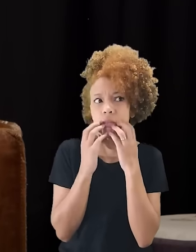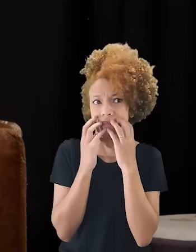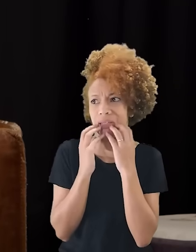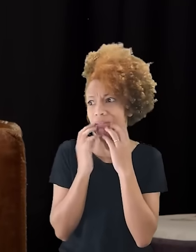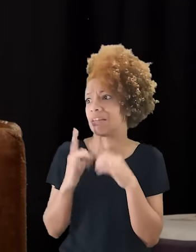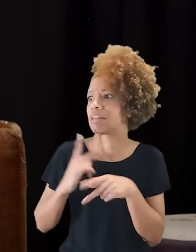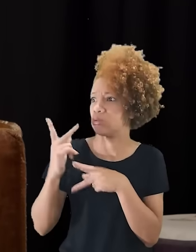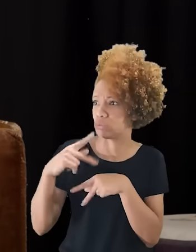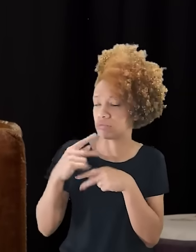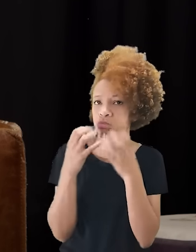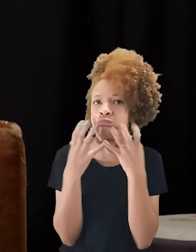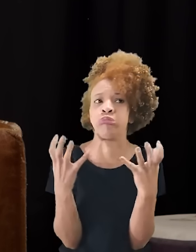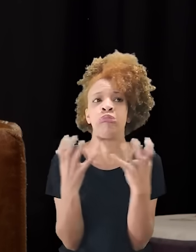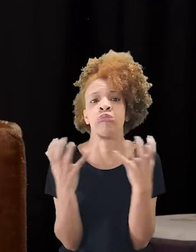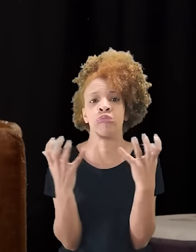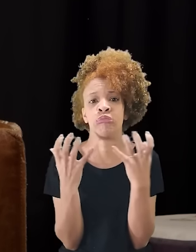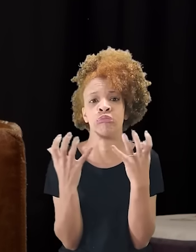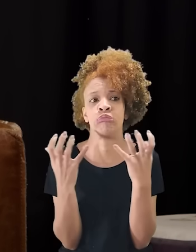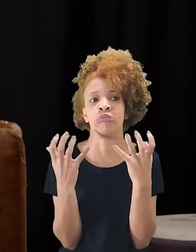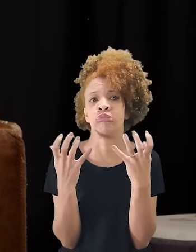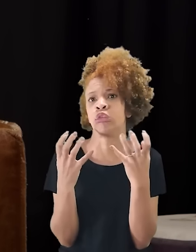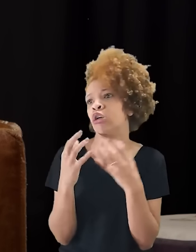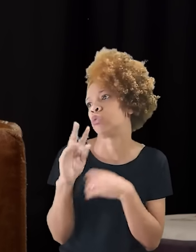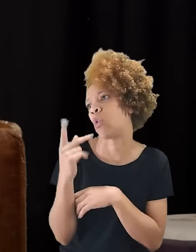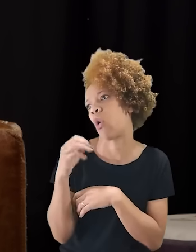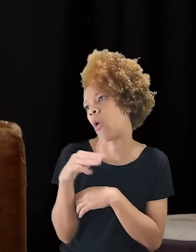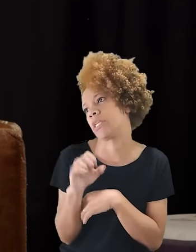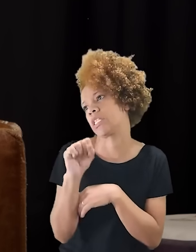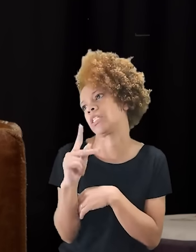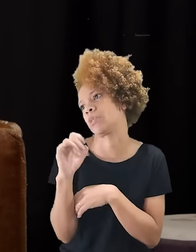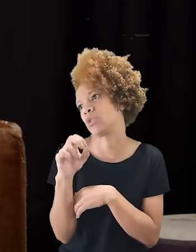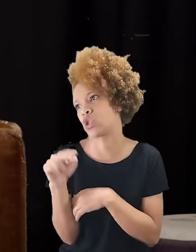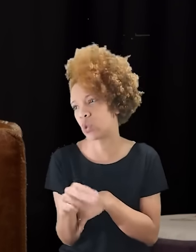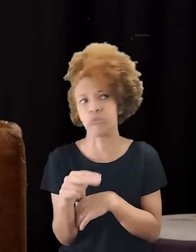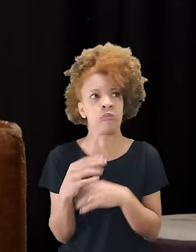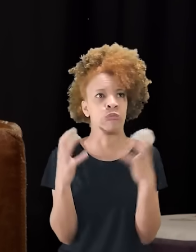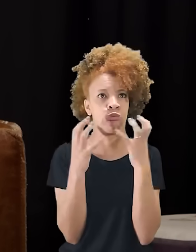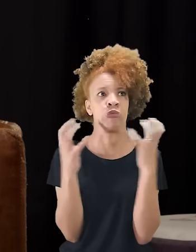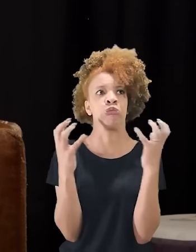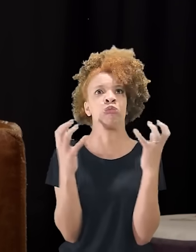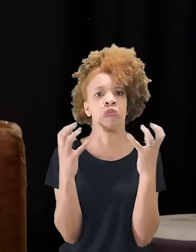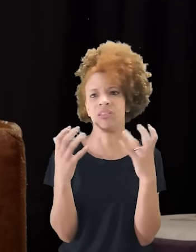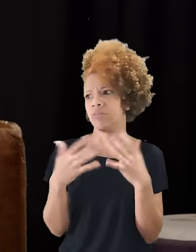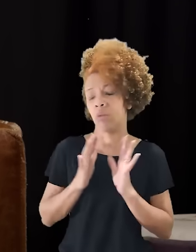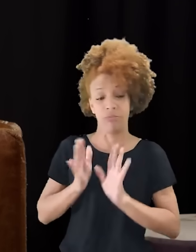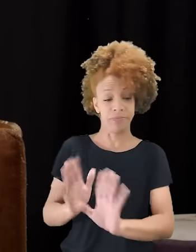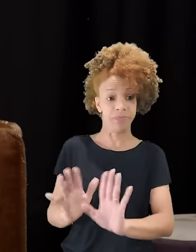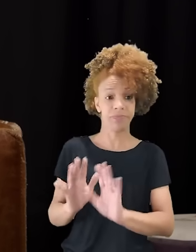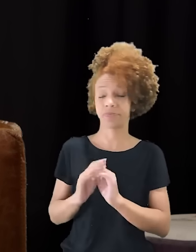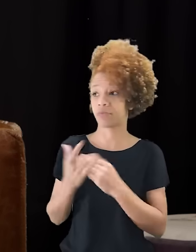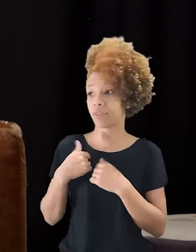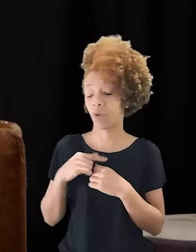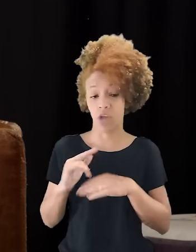tem até no meu ticktok que eu fiquei igual a boca do Romer Simpson assim inchada Eu tenho esse azar então agora quando eu quiser fazer